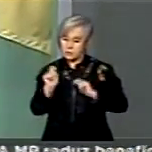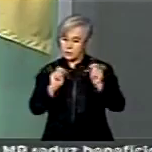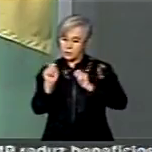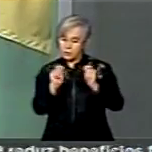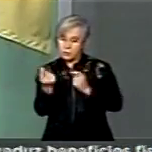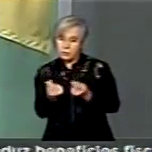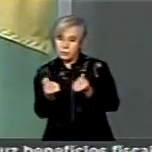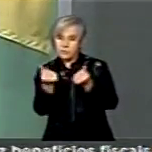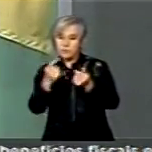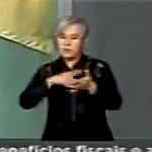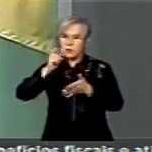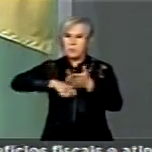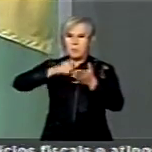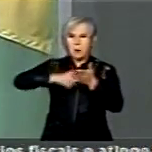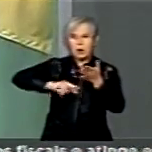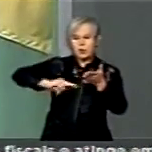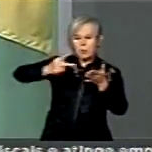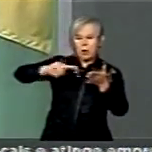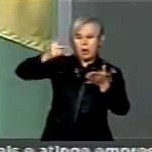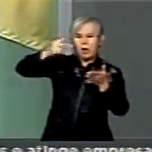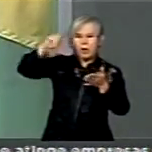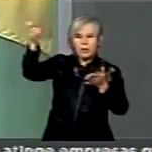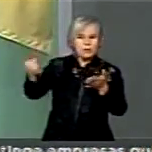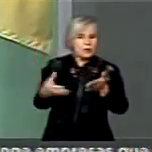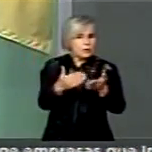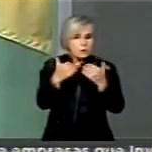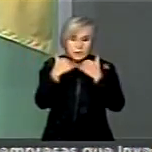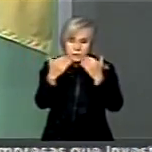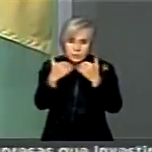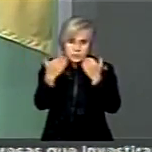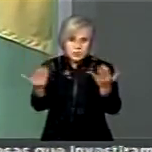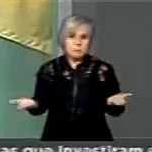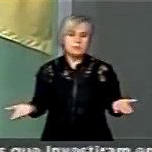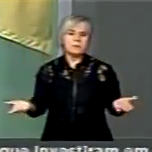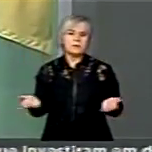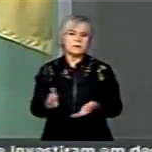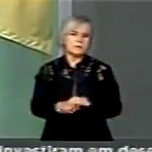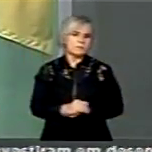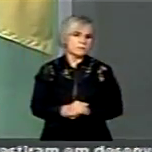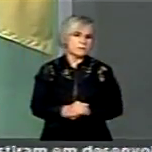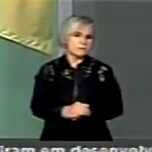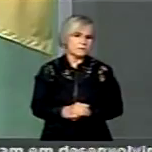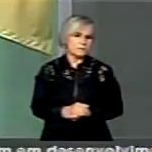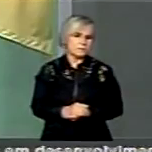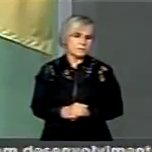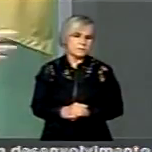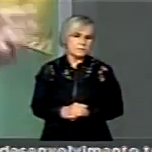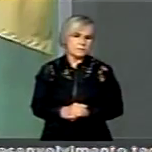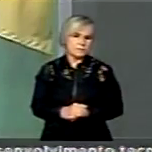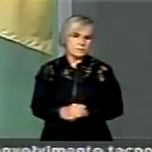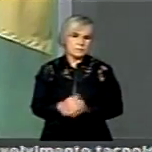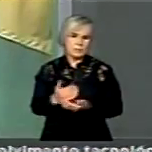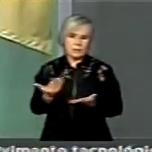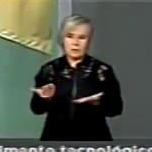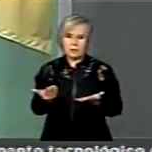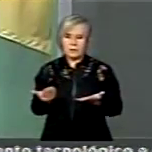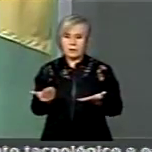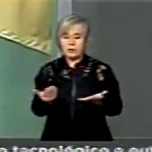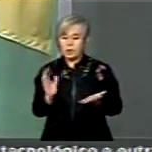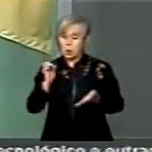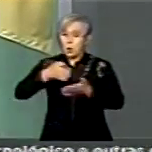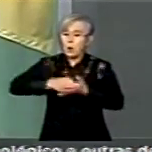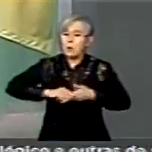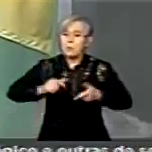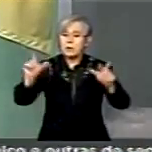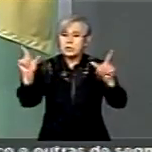por aumento de impostos e impostos novos também não alimenta a própria economia, e o consumo cai, e